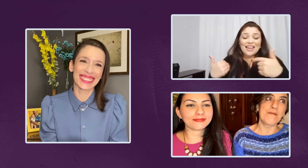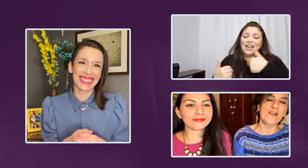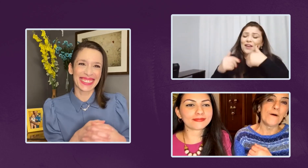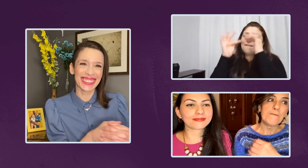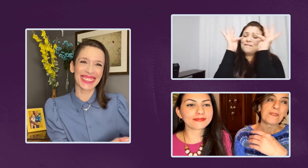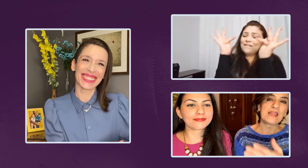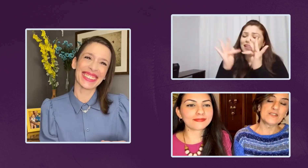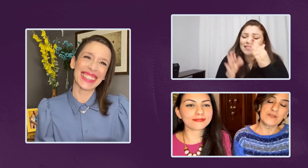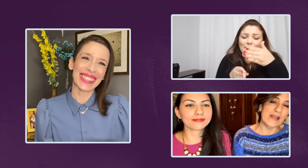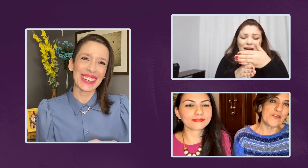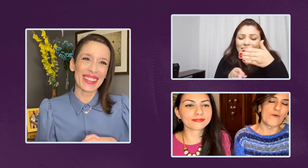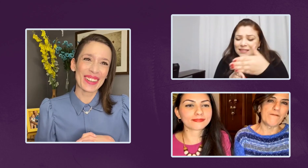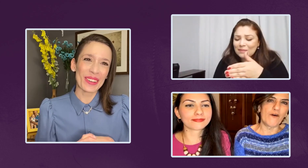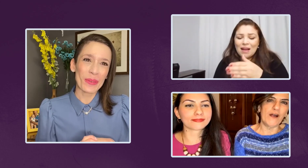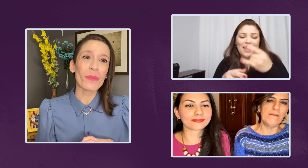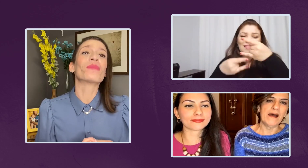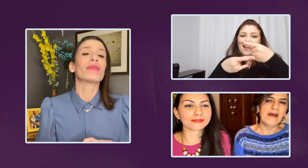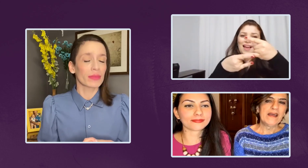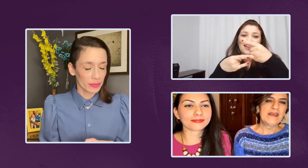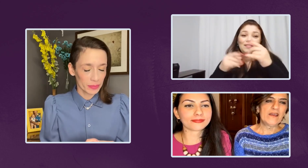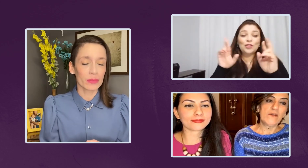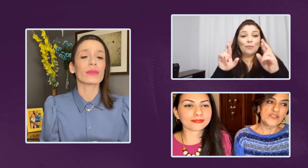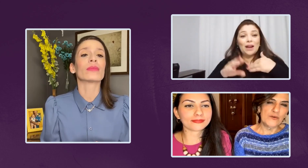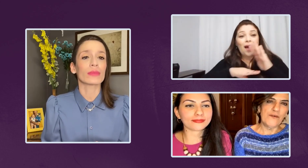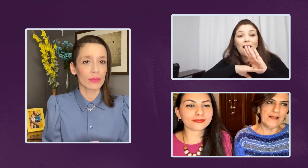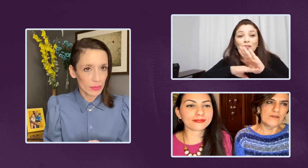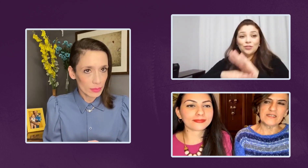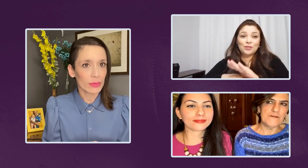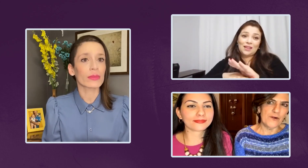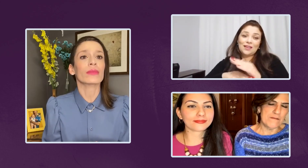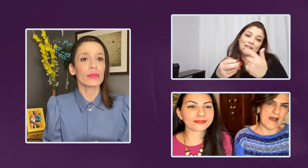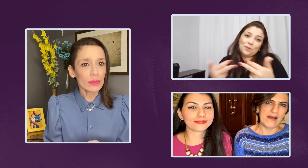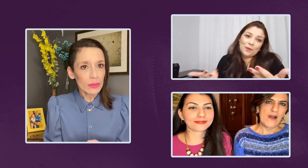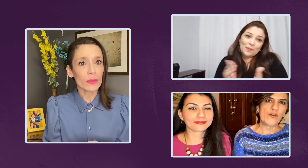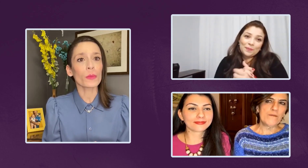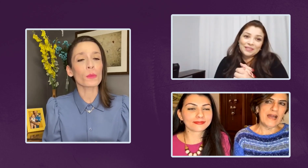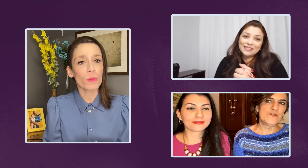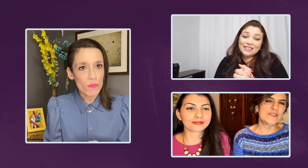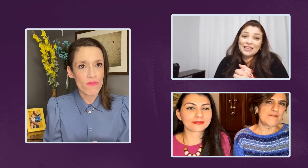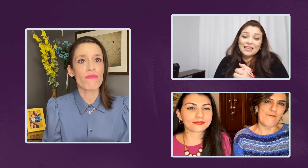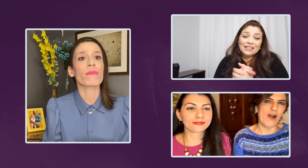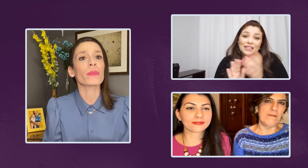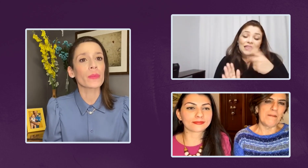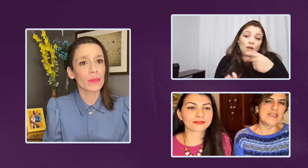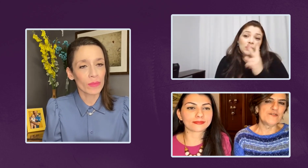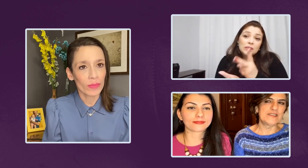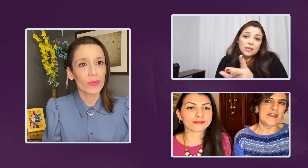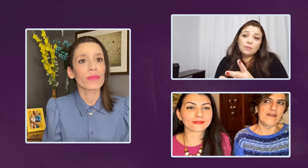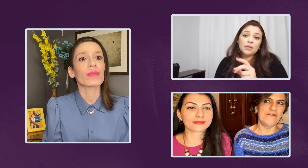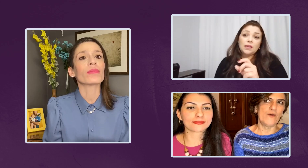live. Espero ter ajudado de alguma forma e continuo falando, é se informar. Quanto mais você se informa,